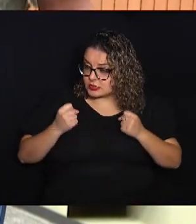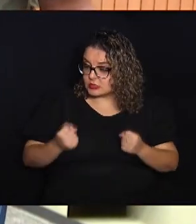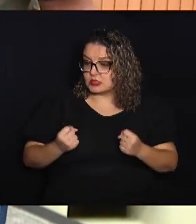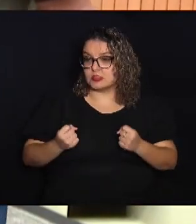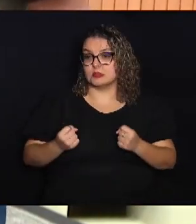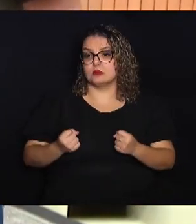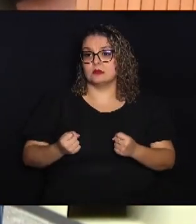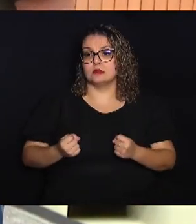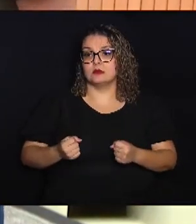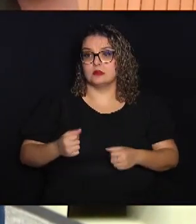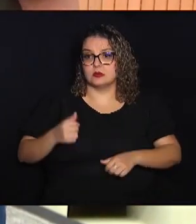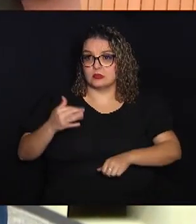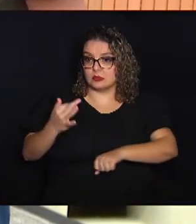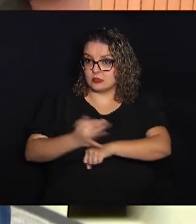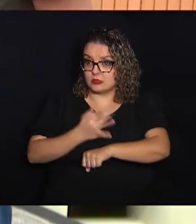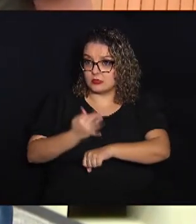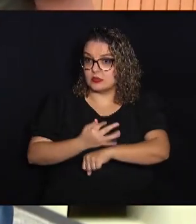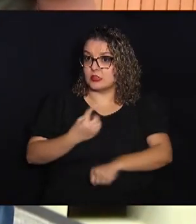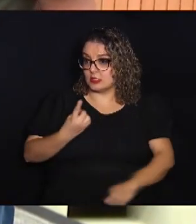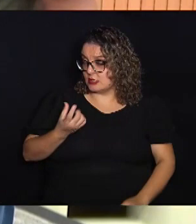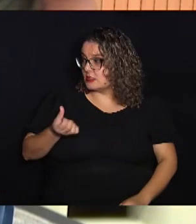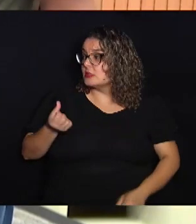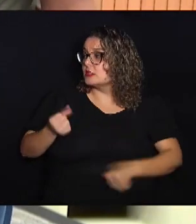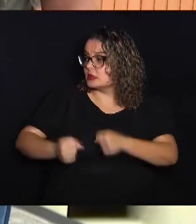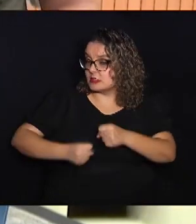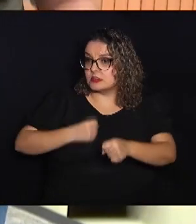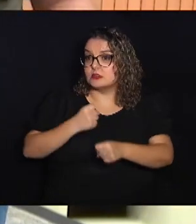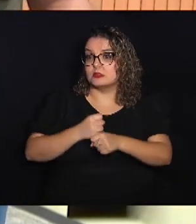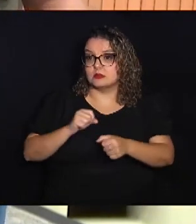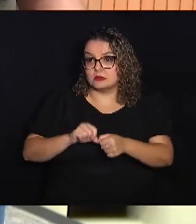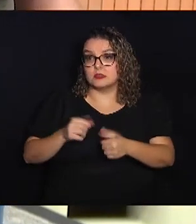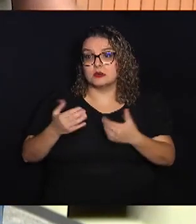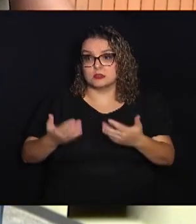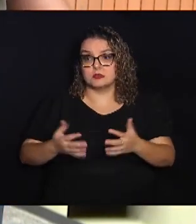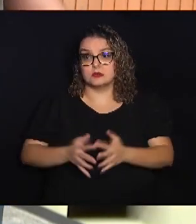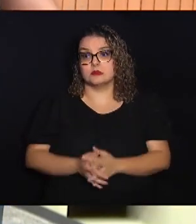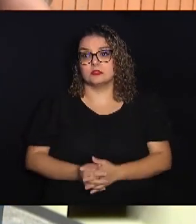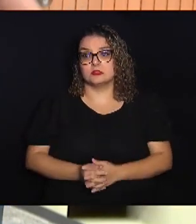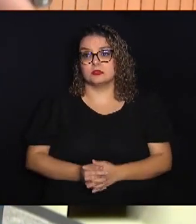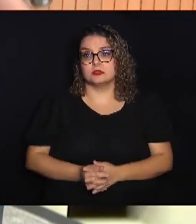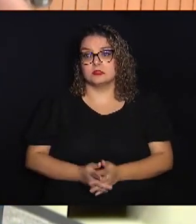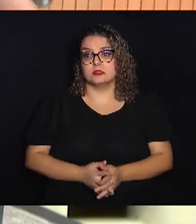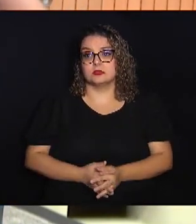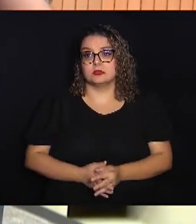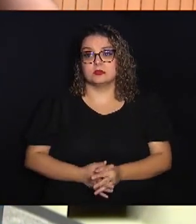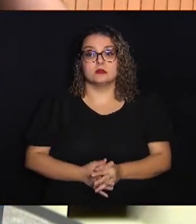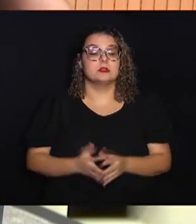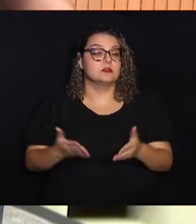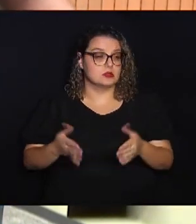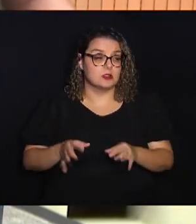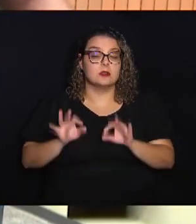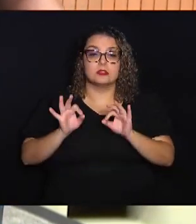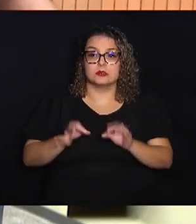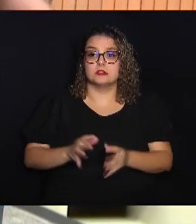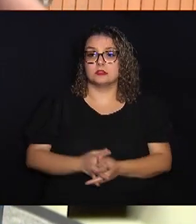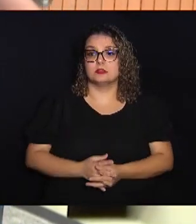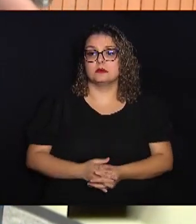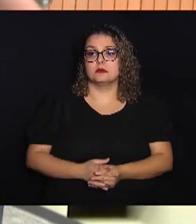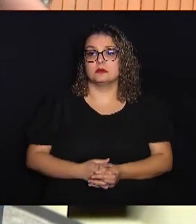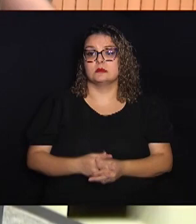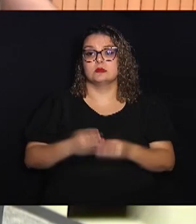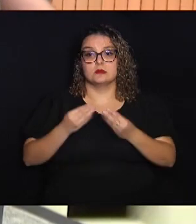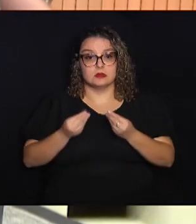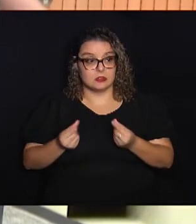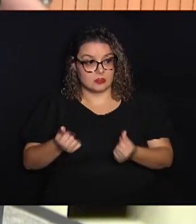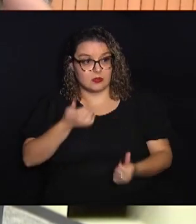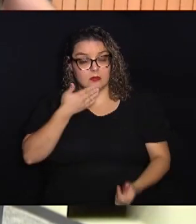vão perseverar, já estão aí 16 anos, né, fazendo isso, e que agora, com certeza, vão aprimorar